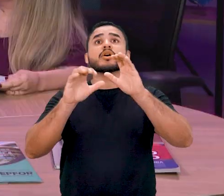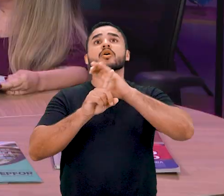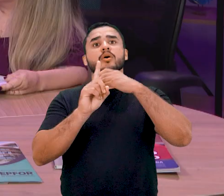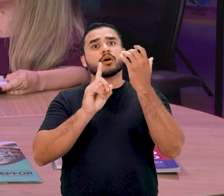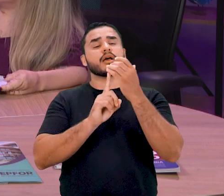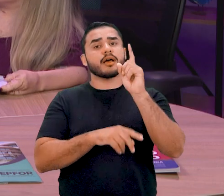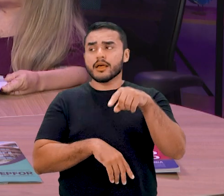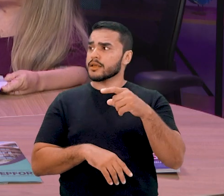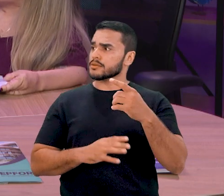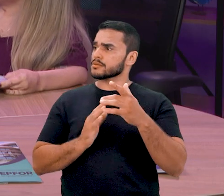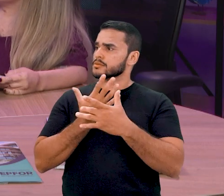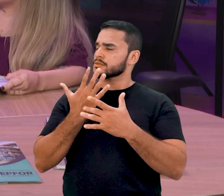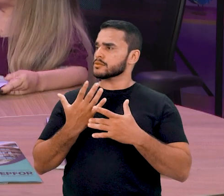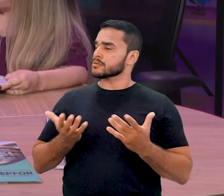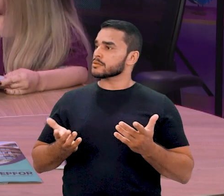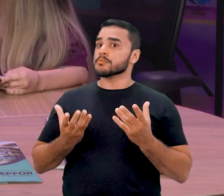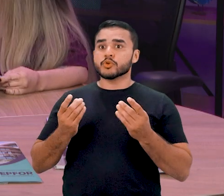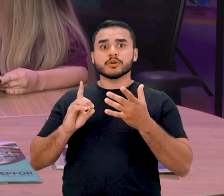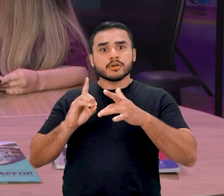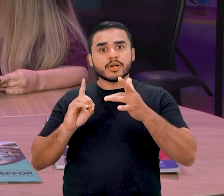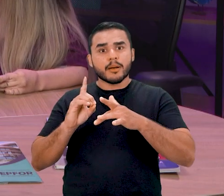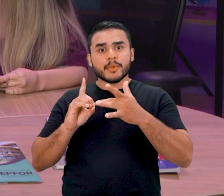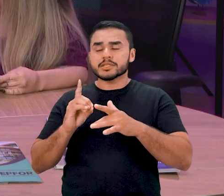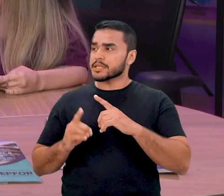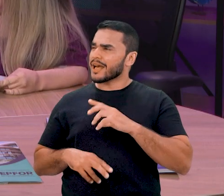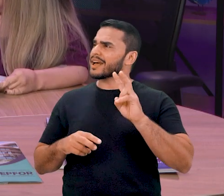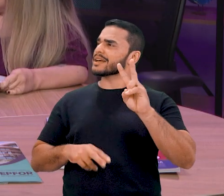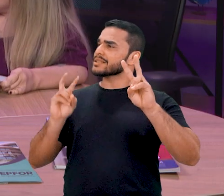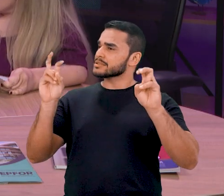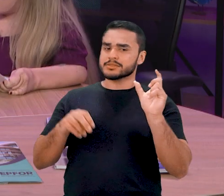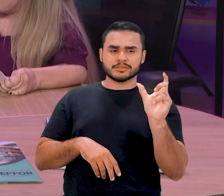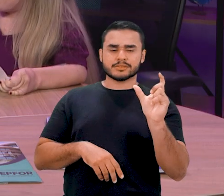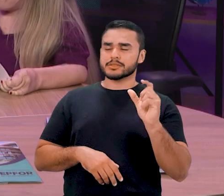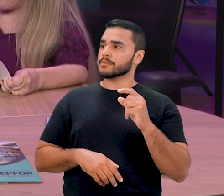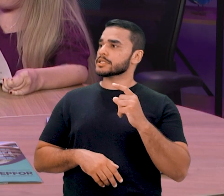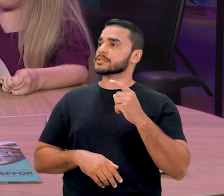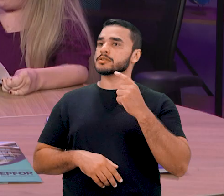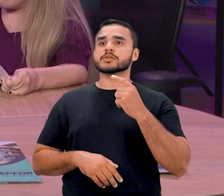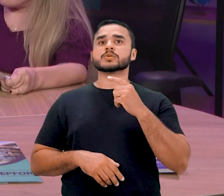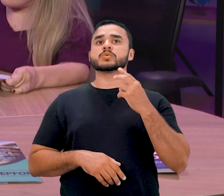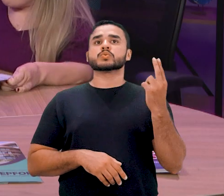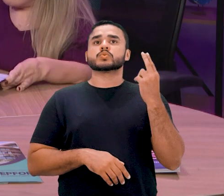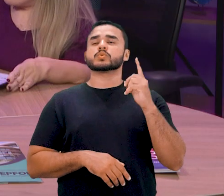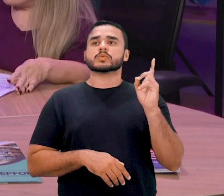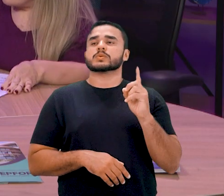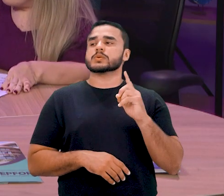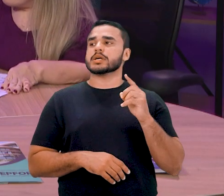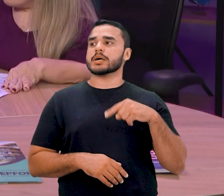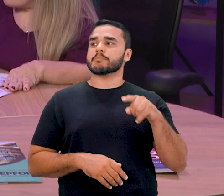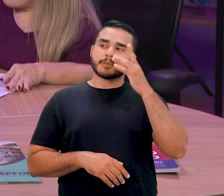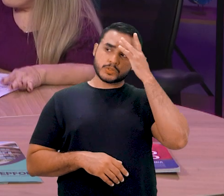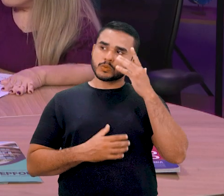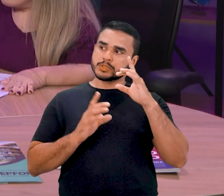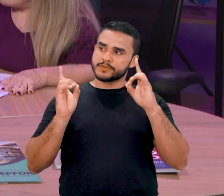né, Estrela? Por achar que a gente não é capaz de estar em todos os lugares. Amiga, eu queria saber para você